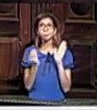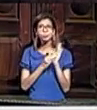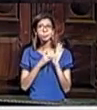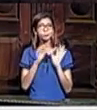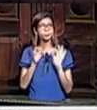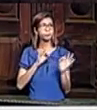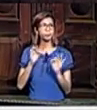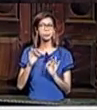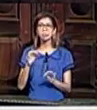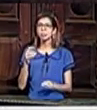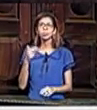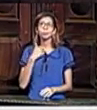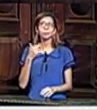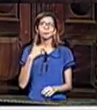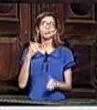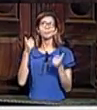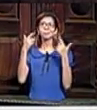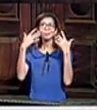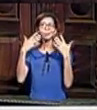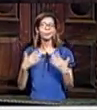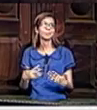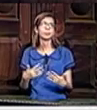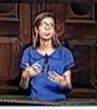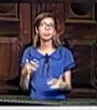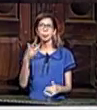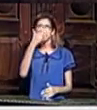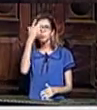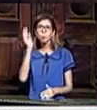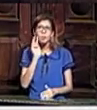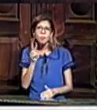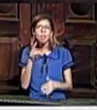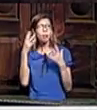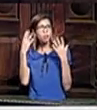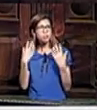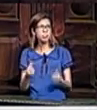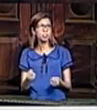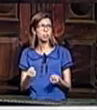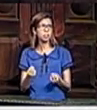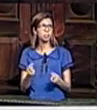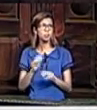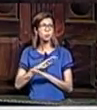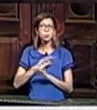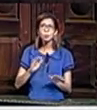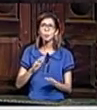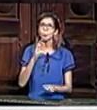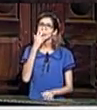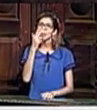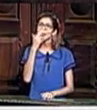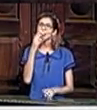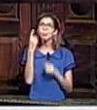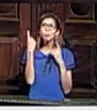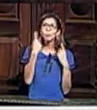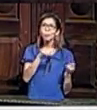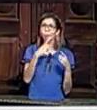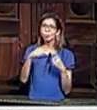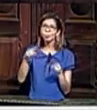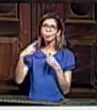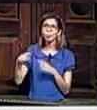de programas sociais que, quando você faz o somatório delas, chega, por exemplo, a 250 milhões de